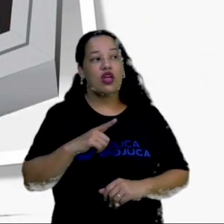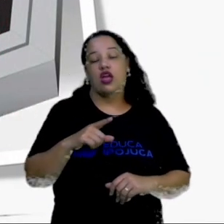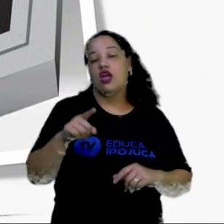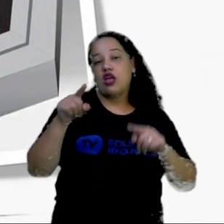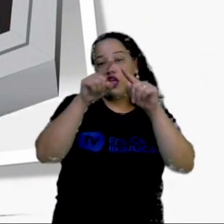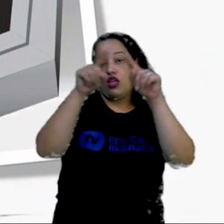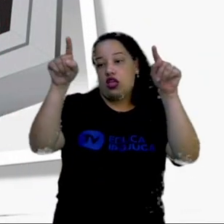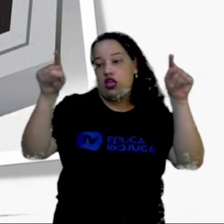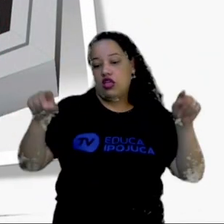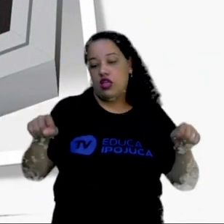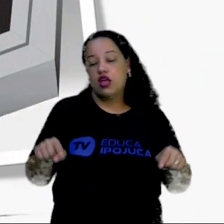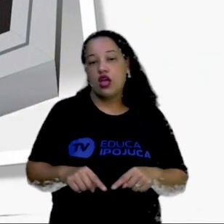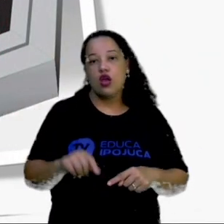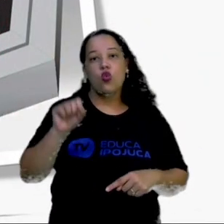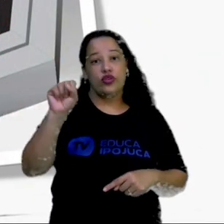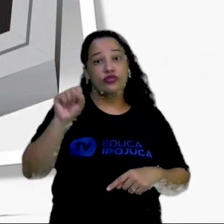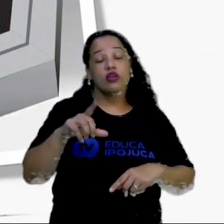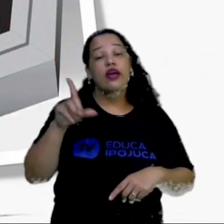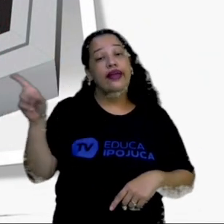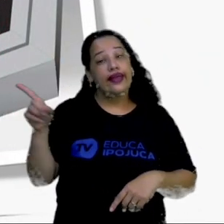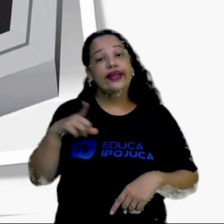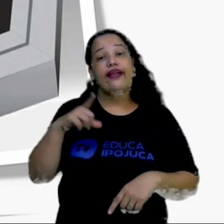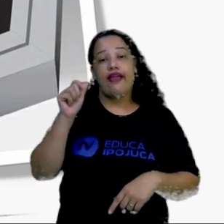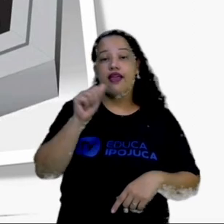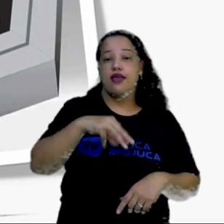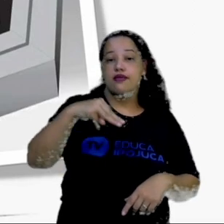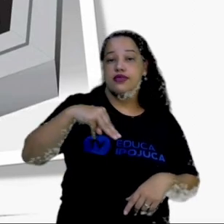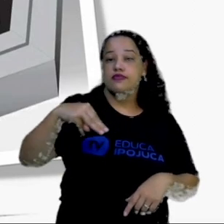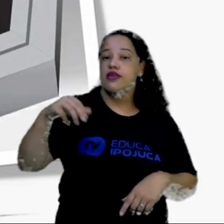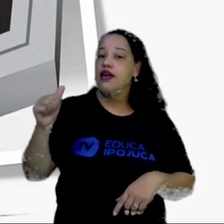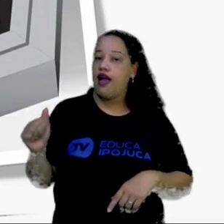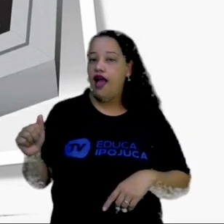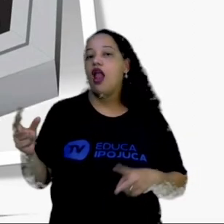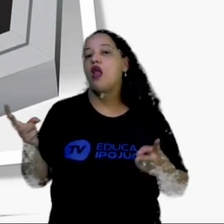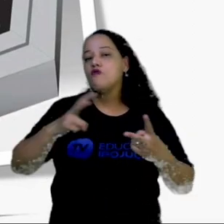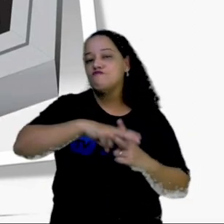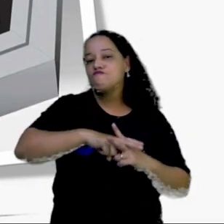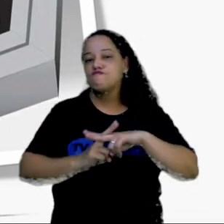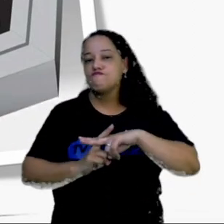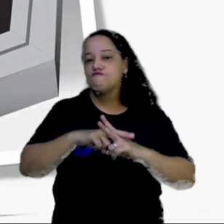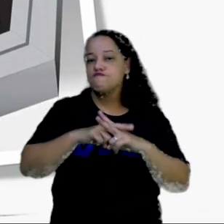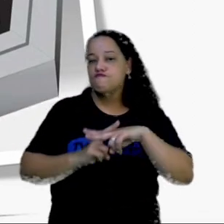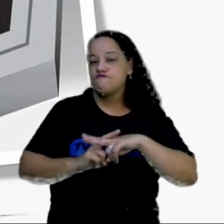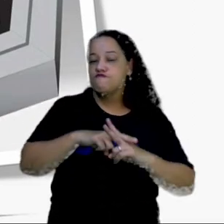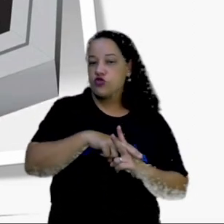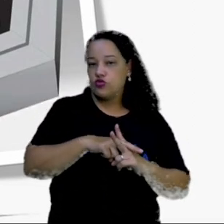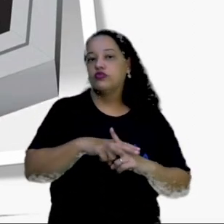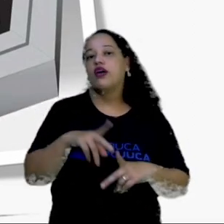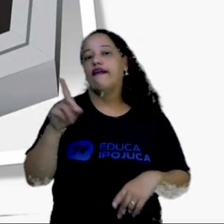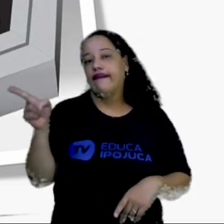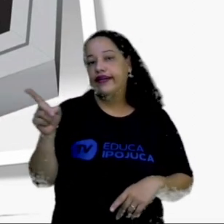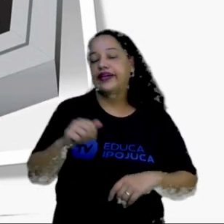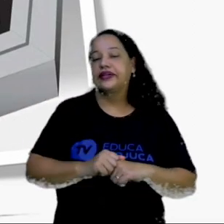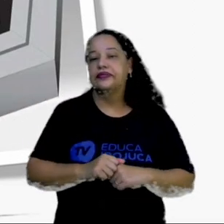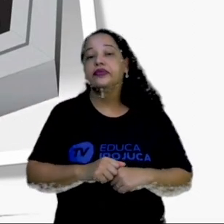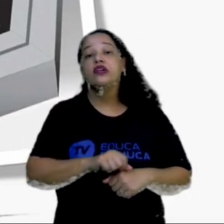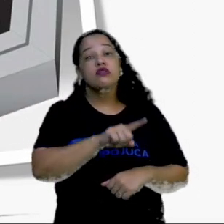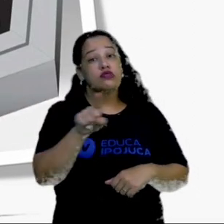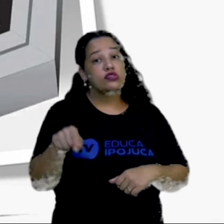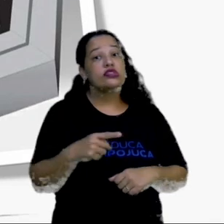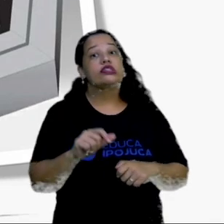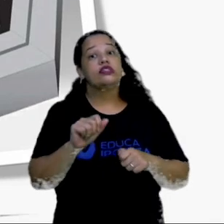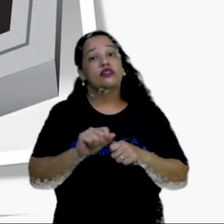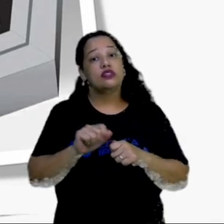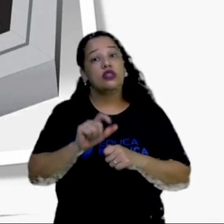utilizado nas lutas de MMA, as famosas artes marciais mistas. Então, vocês vão construir